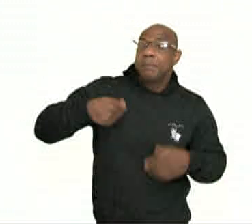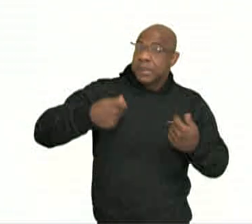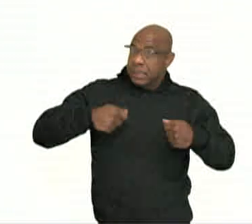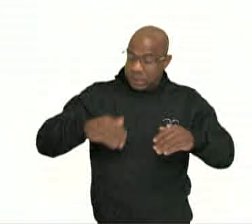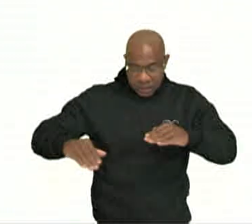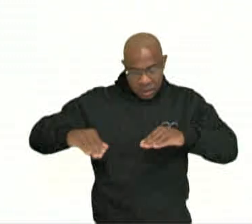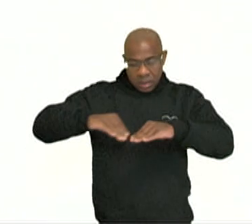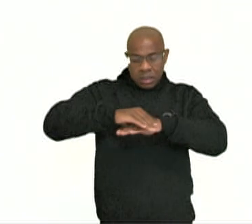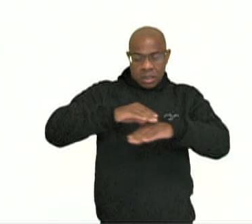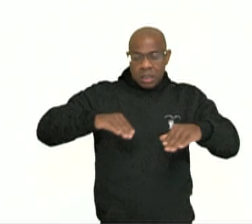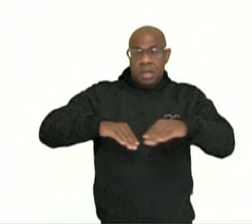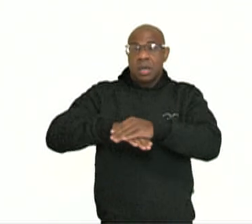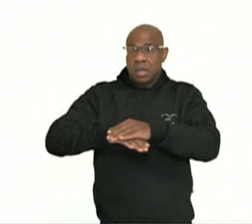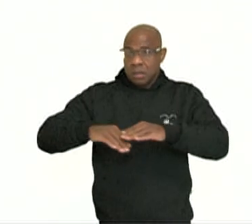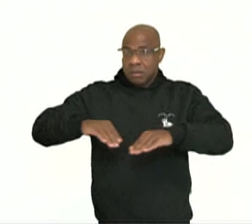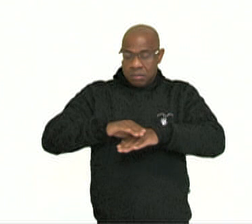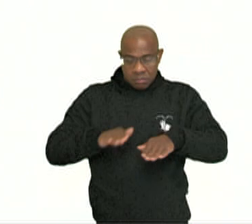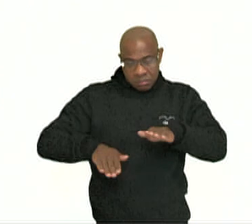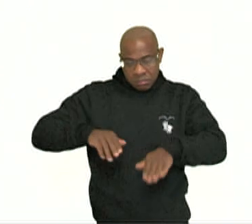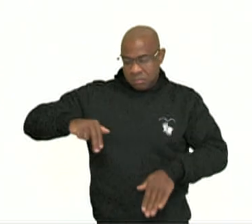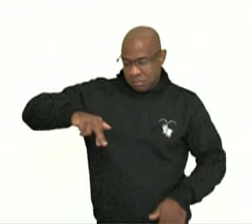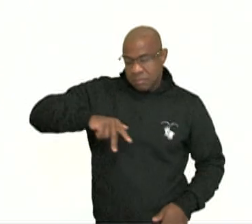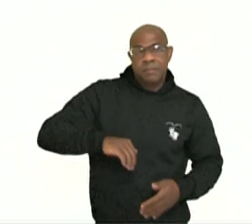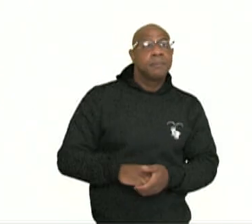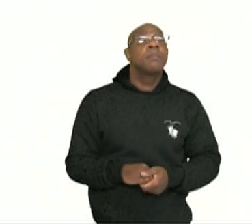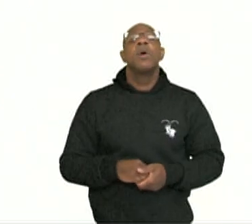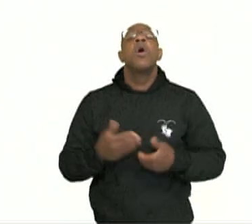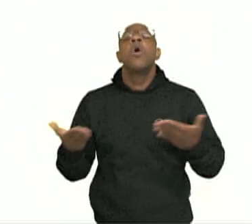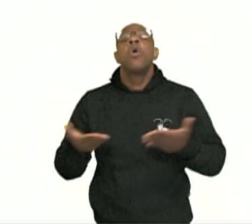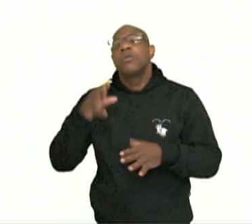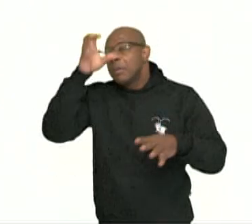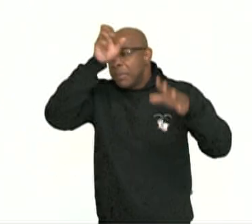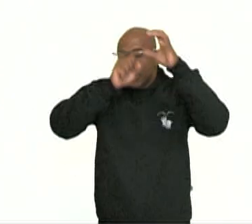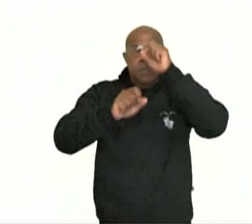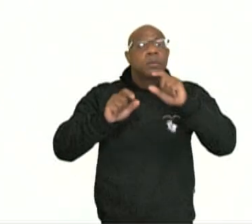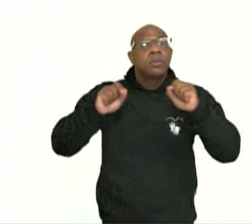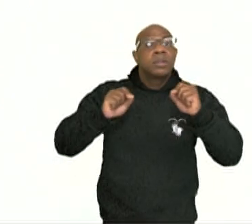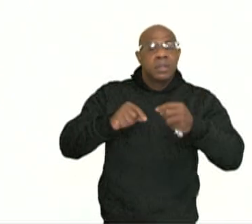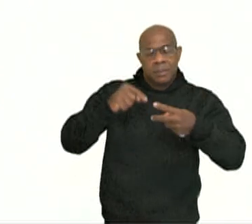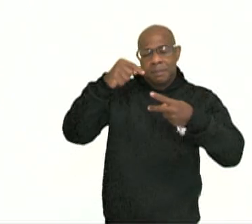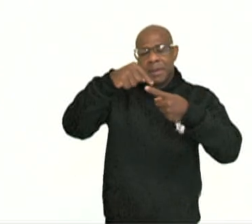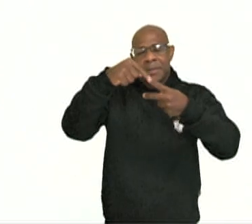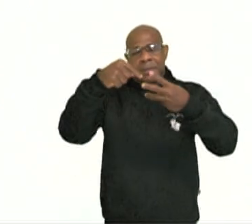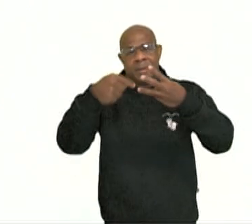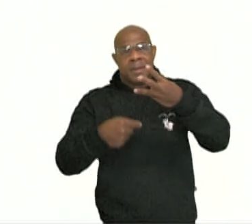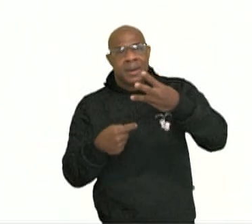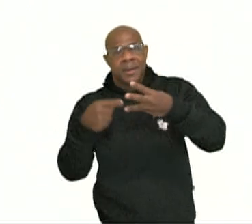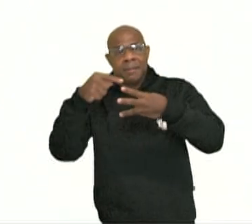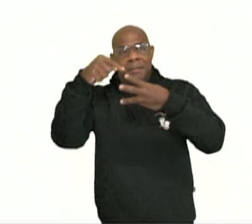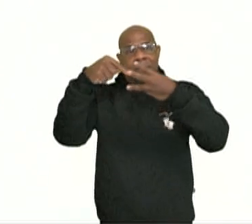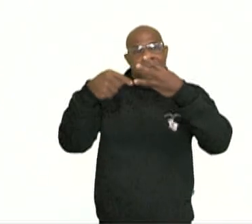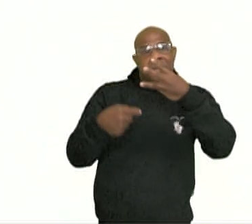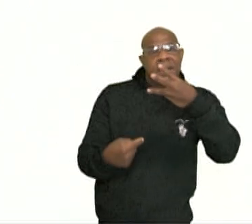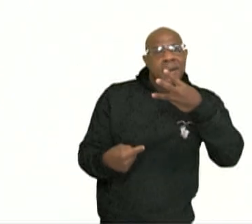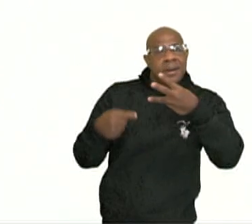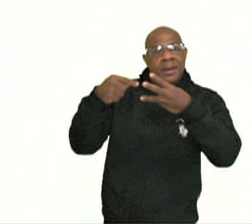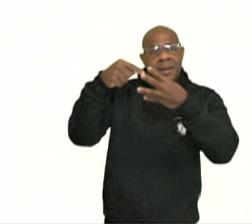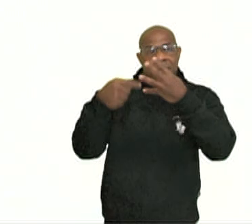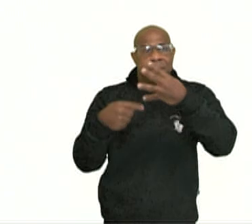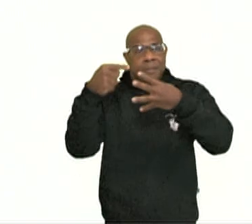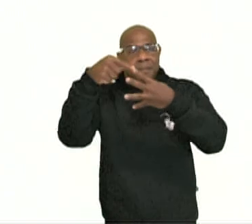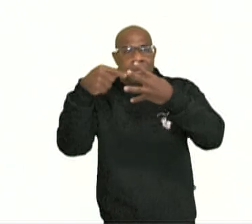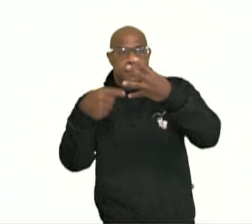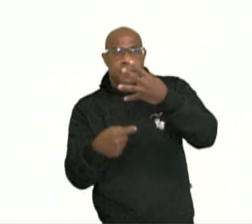contra a ancilostomíase. Muito bem, o que vimos na aula de hoje? Isso aqui, ó, sobre a doença ascaridíase,